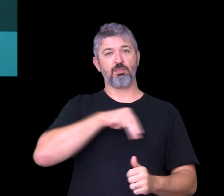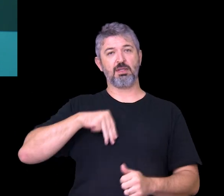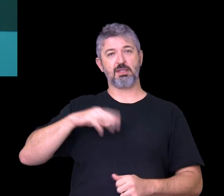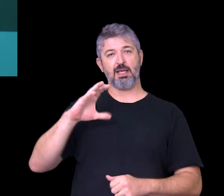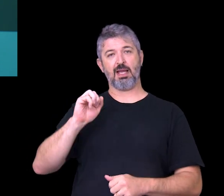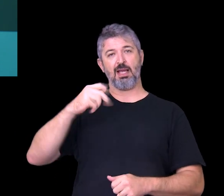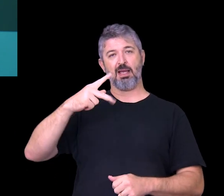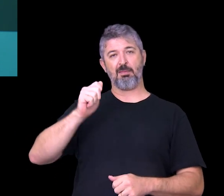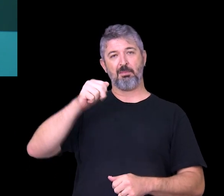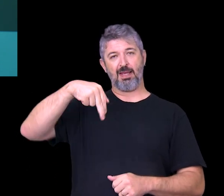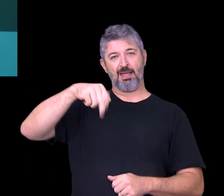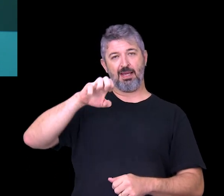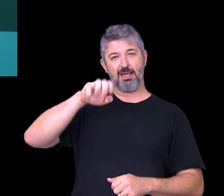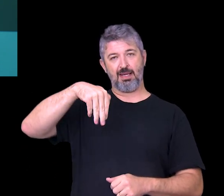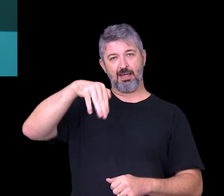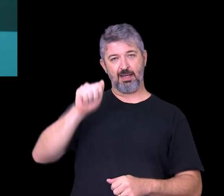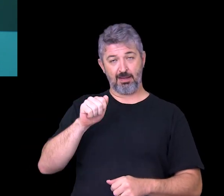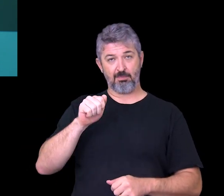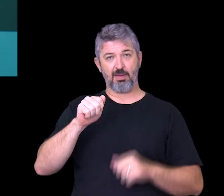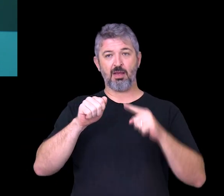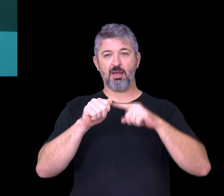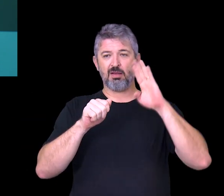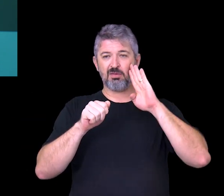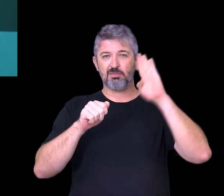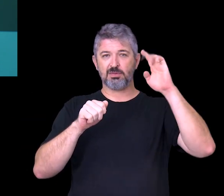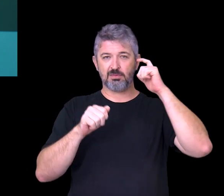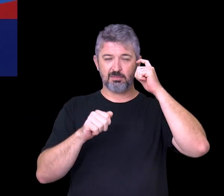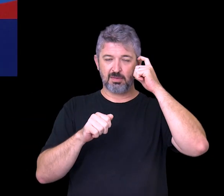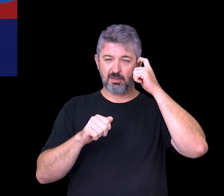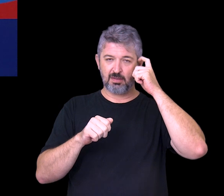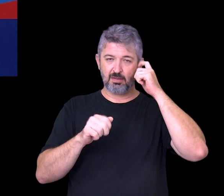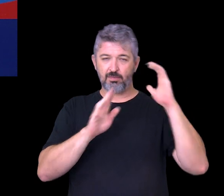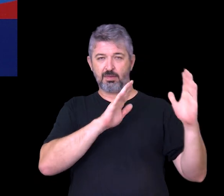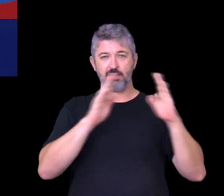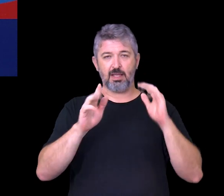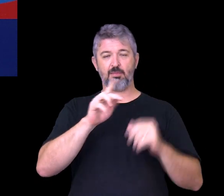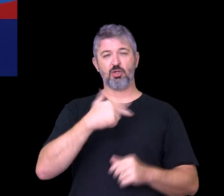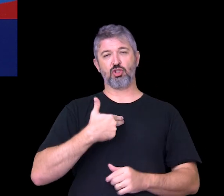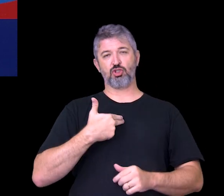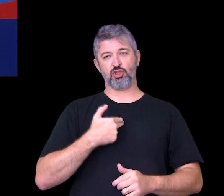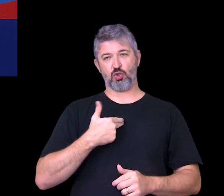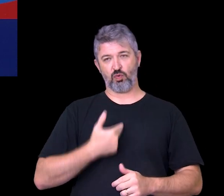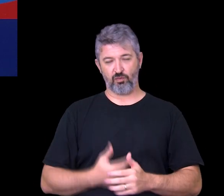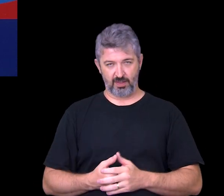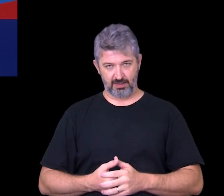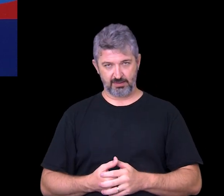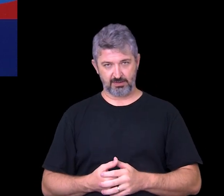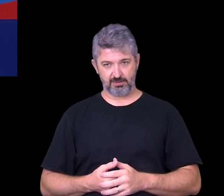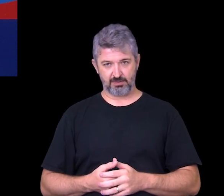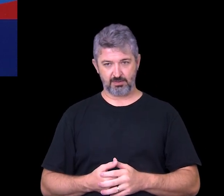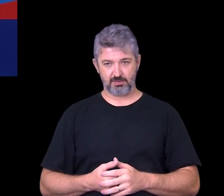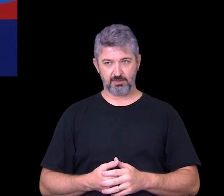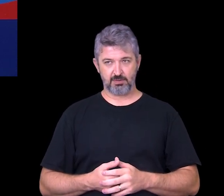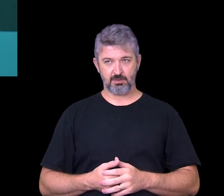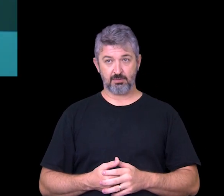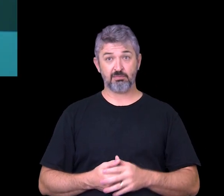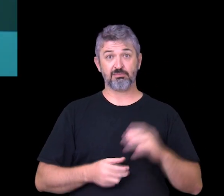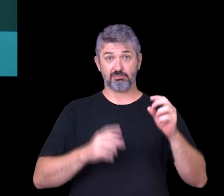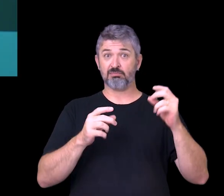eram prioridades do governo de Getúlio Vargas. Getúlio Vargas, na época, que estava começando... Getúlio,